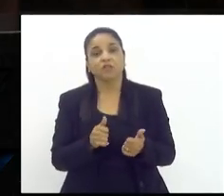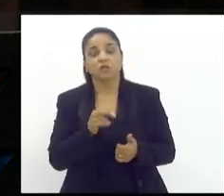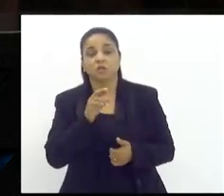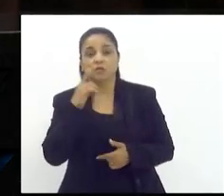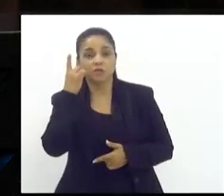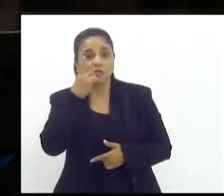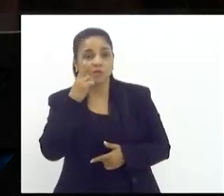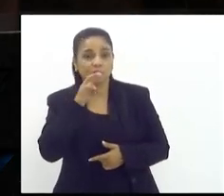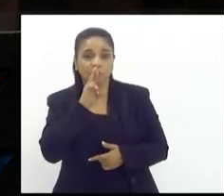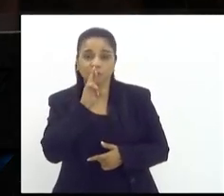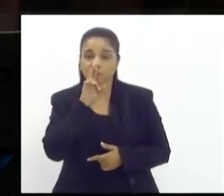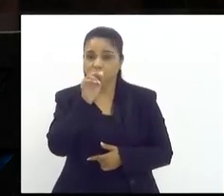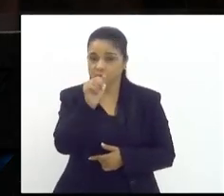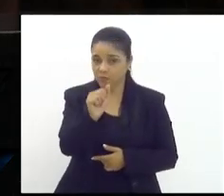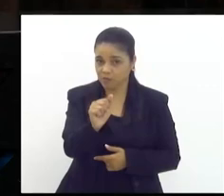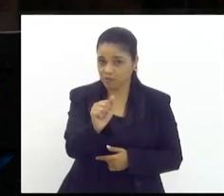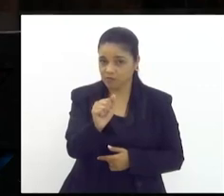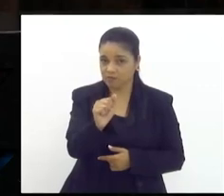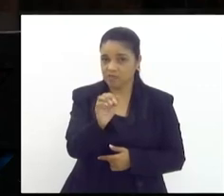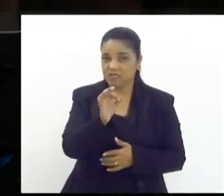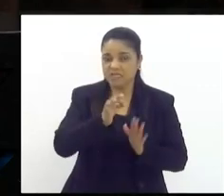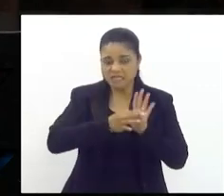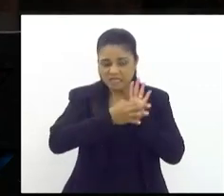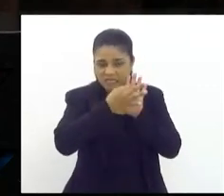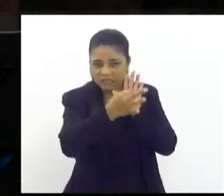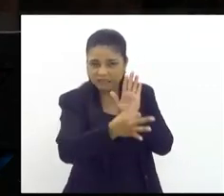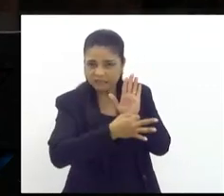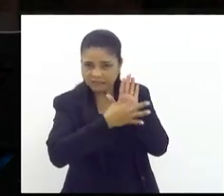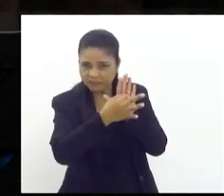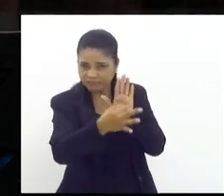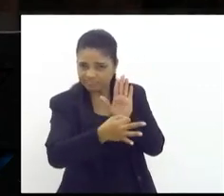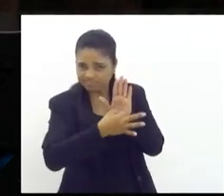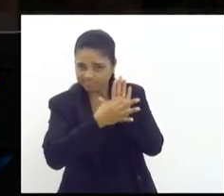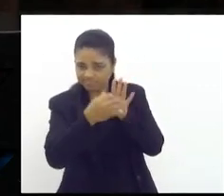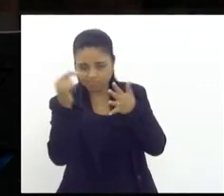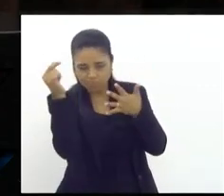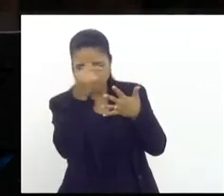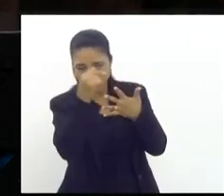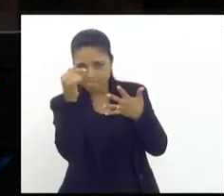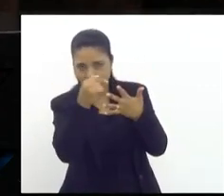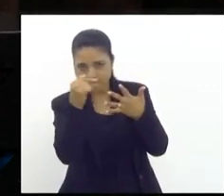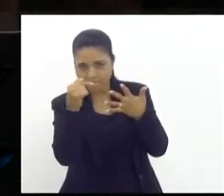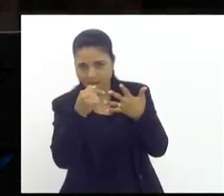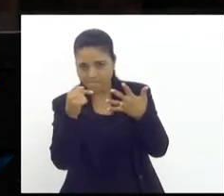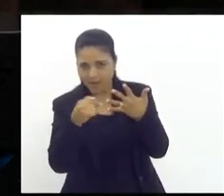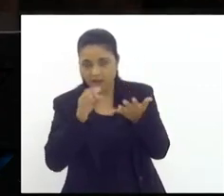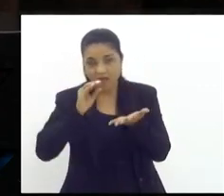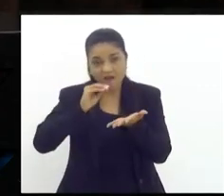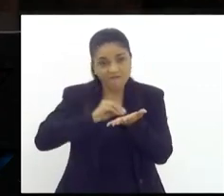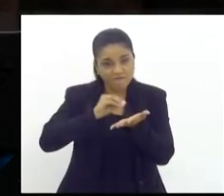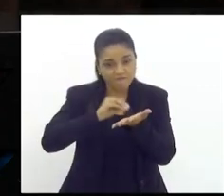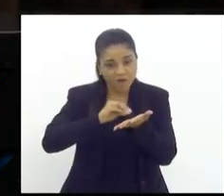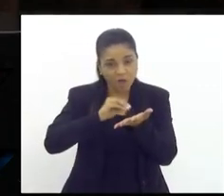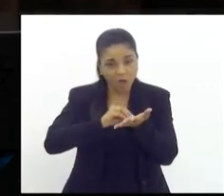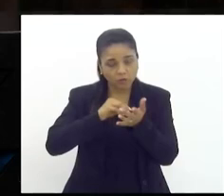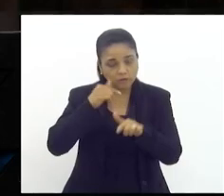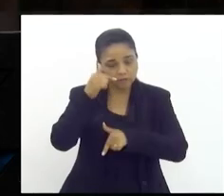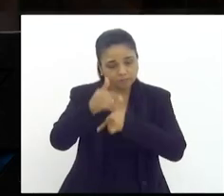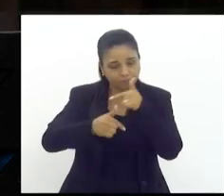faça as críticas contundentes a falta de empenho